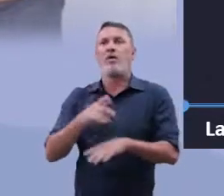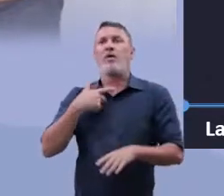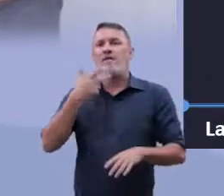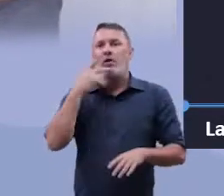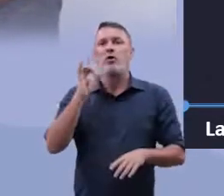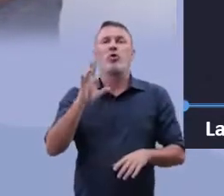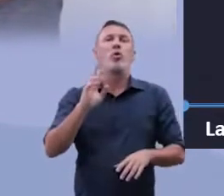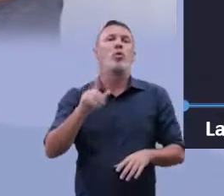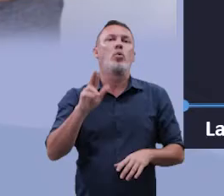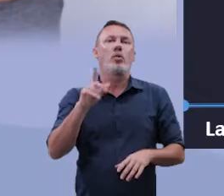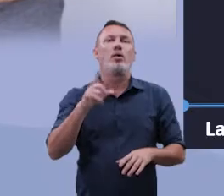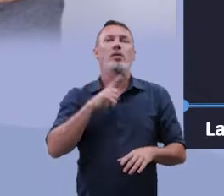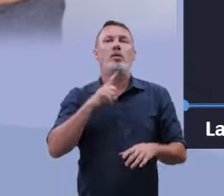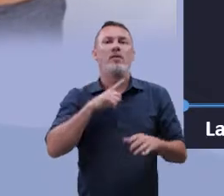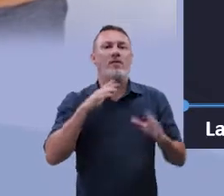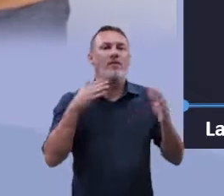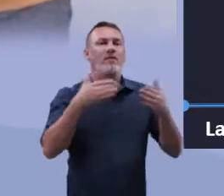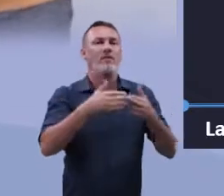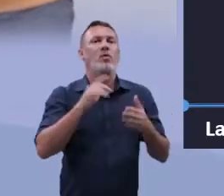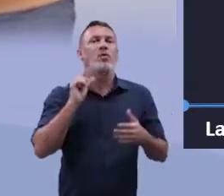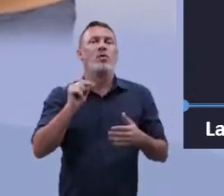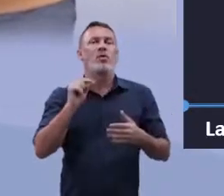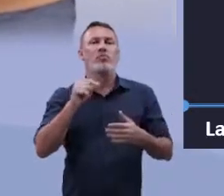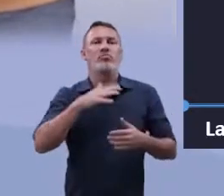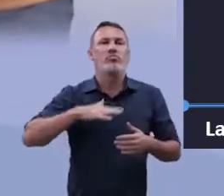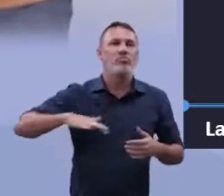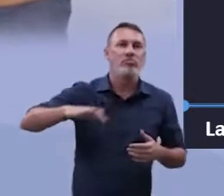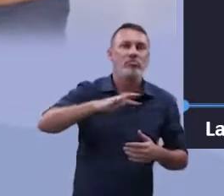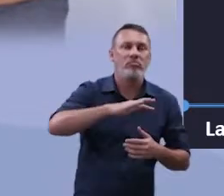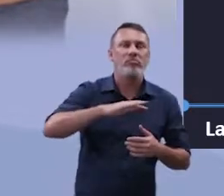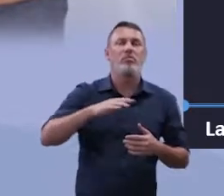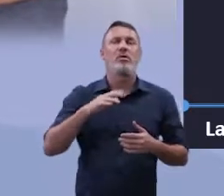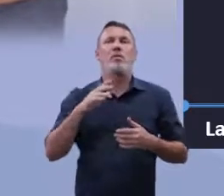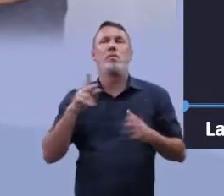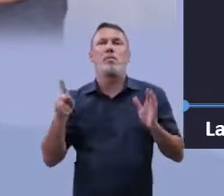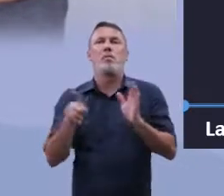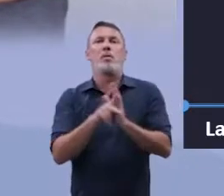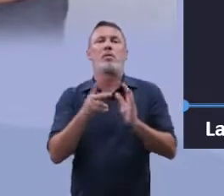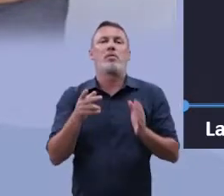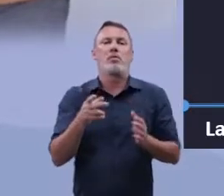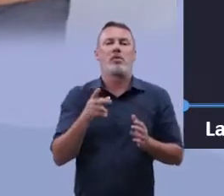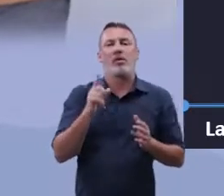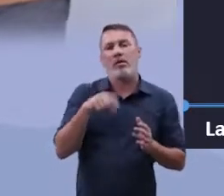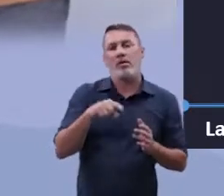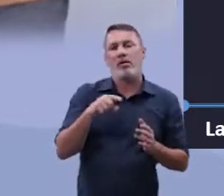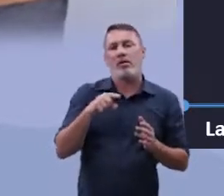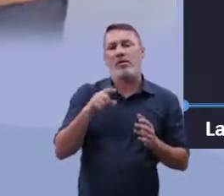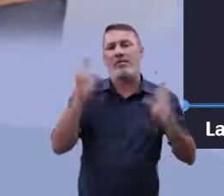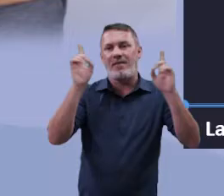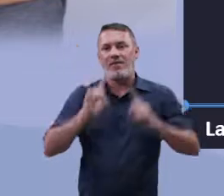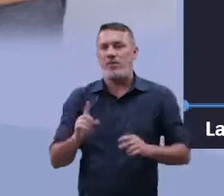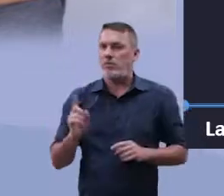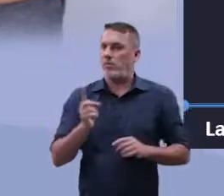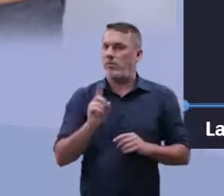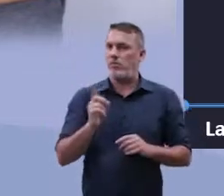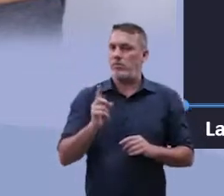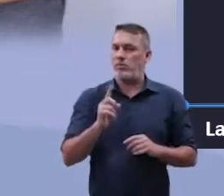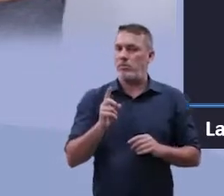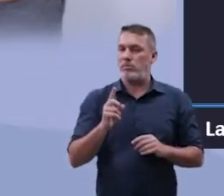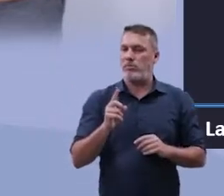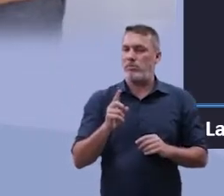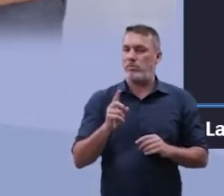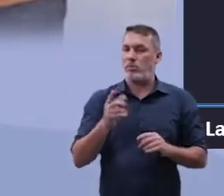queridos, naquele aspecto voltado para a um deficiente. Não. Eu tenho que pensar naquela pessoa que mora